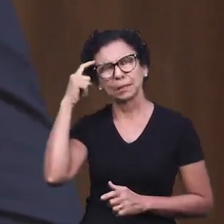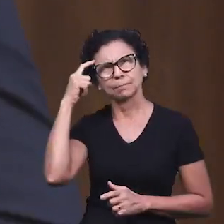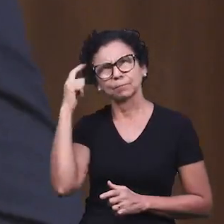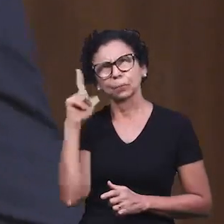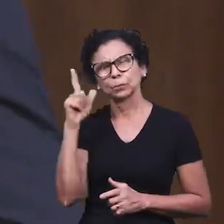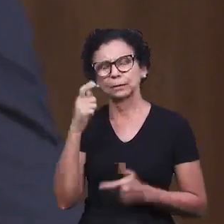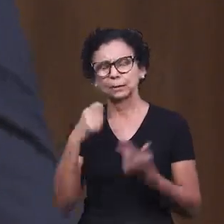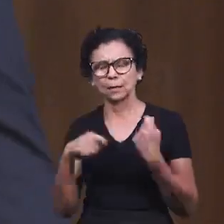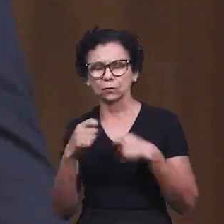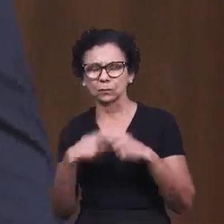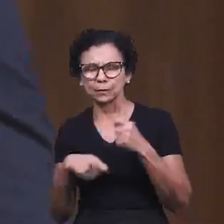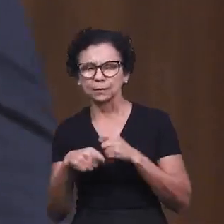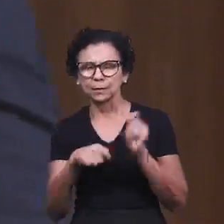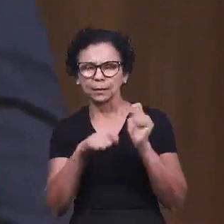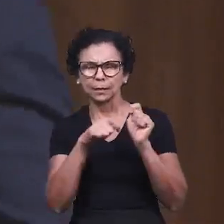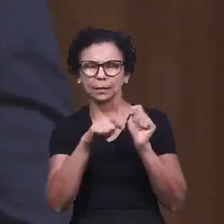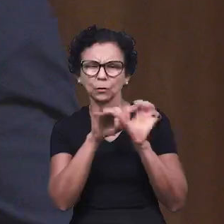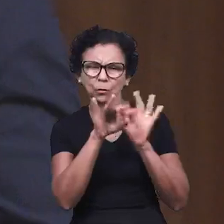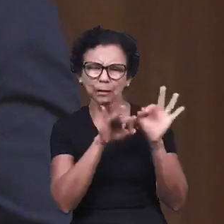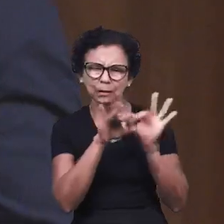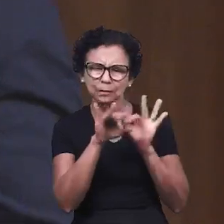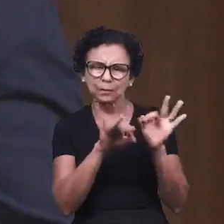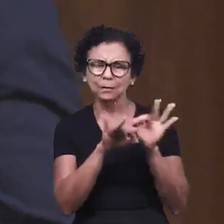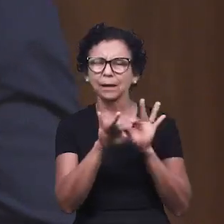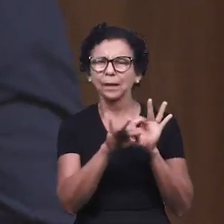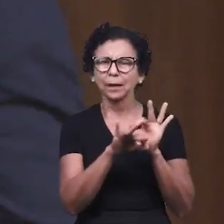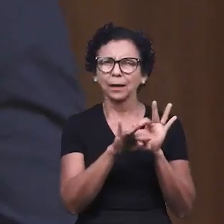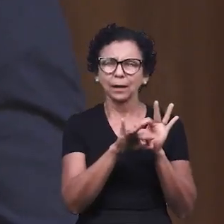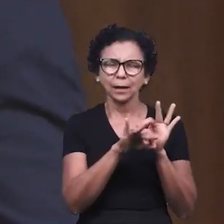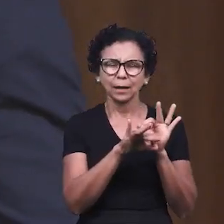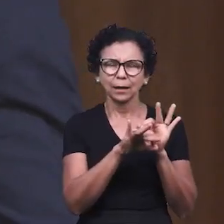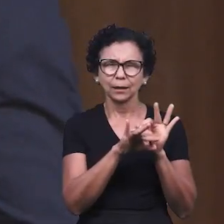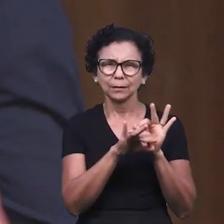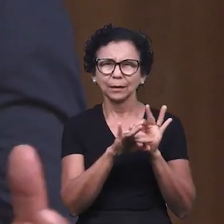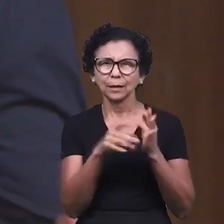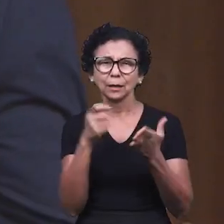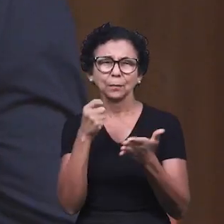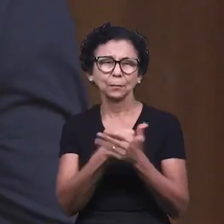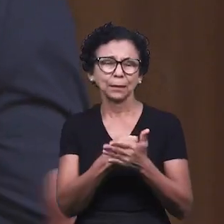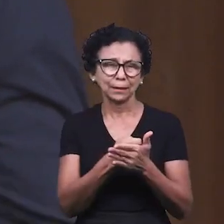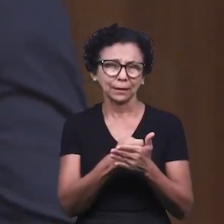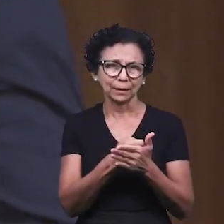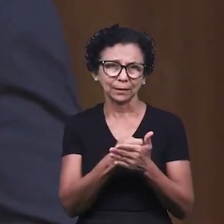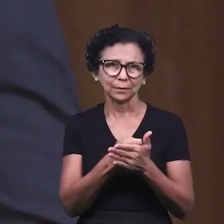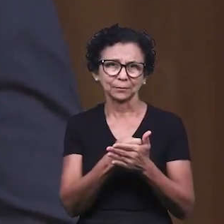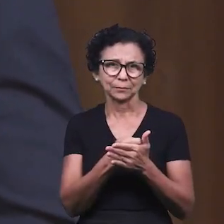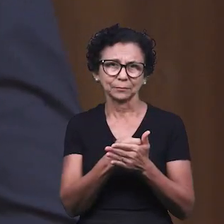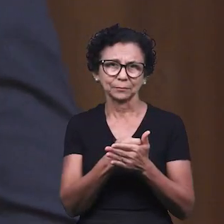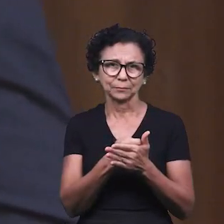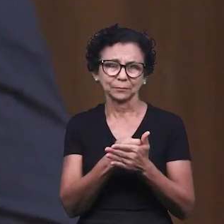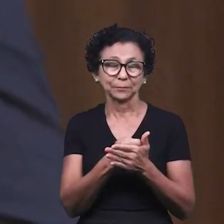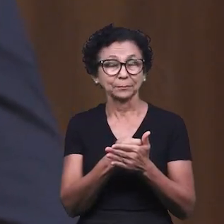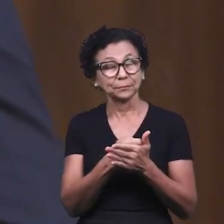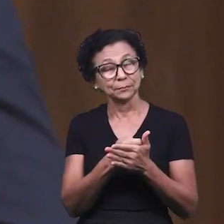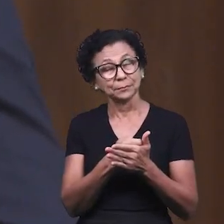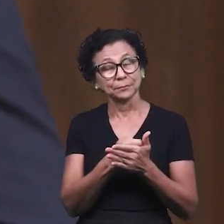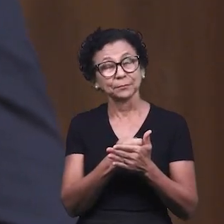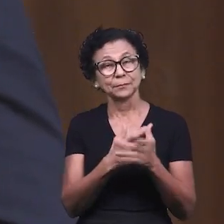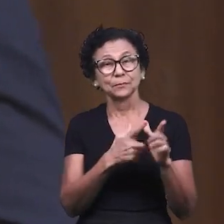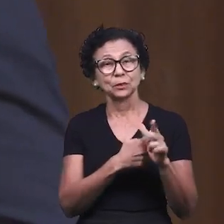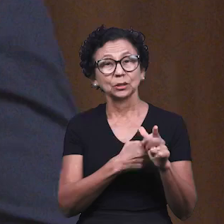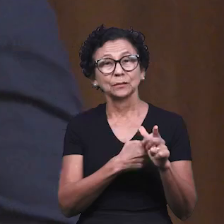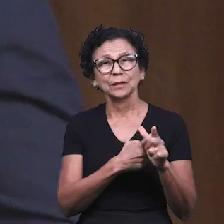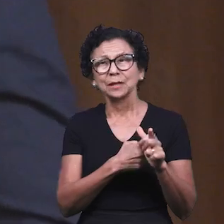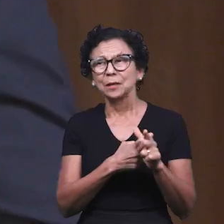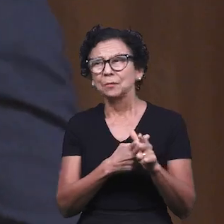sua administração ele consiga pagar aquilo que ele adimpliu. Só que no futuro